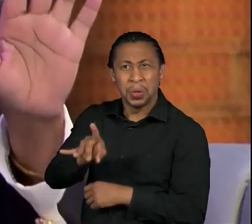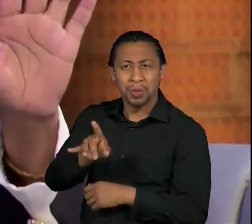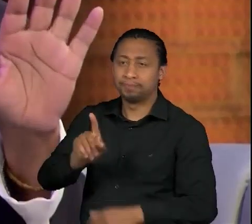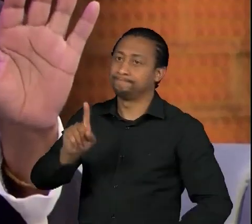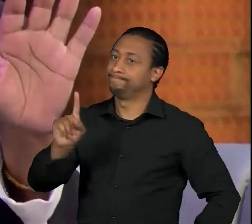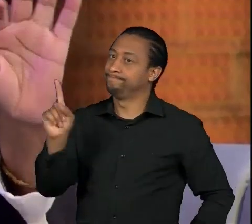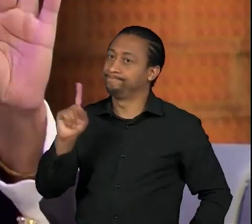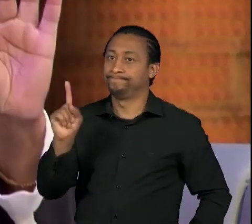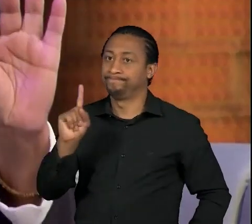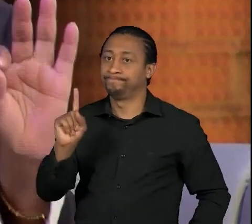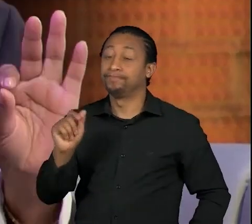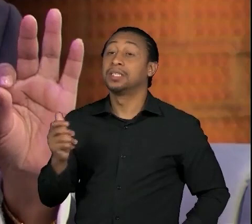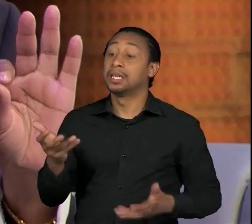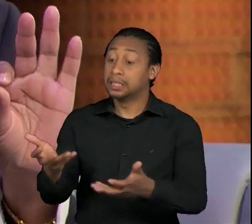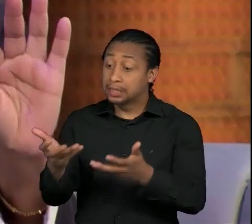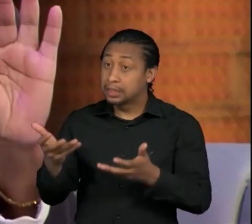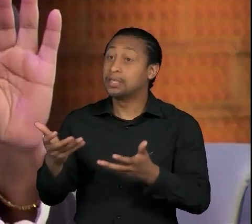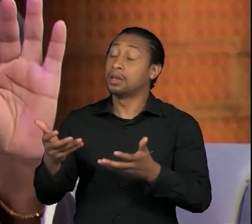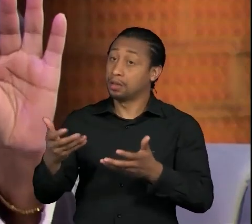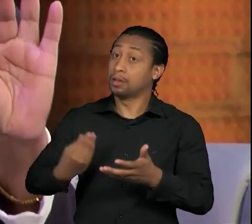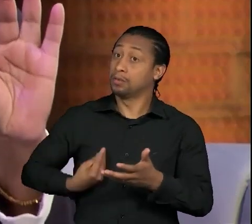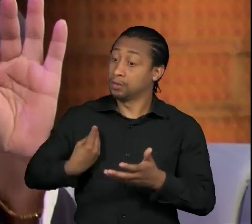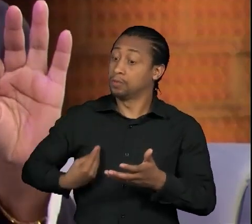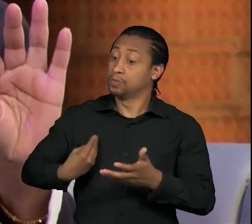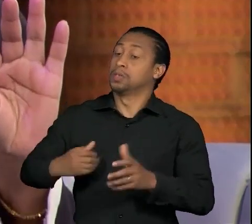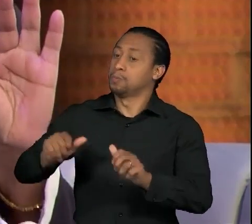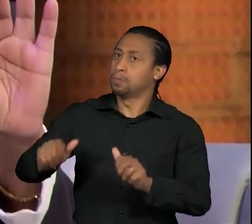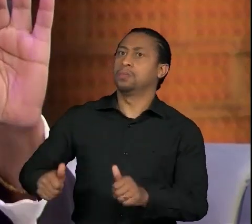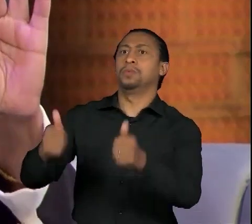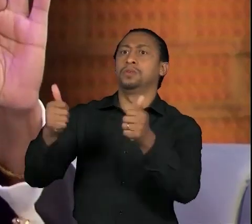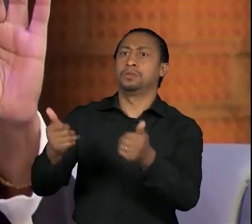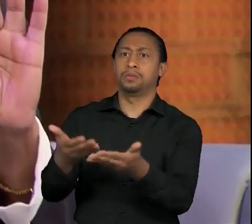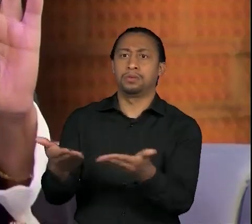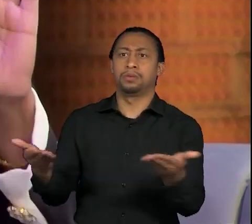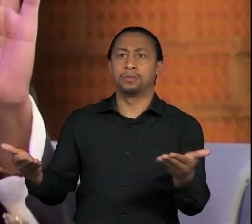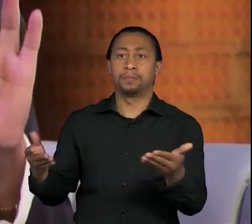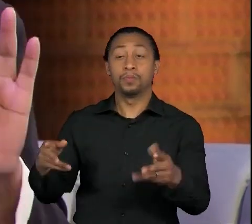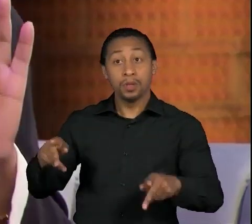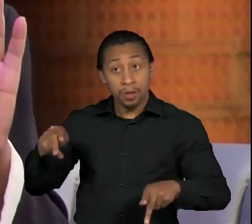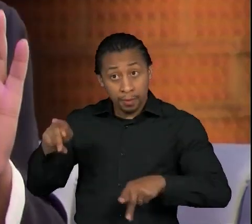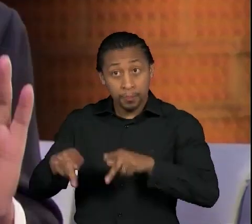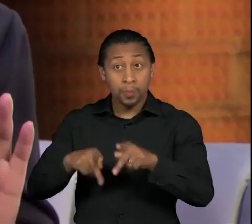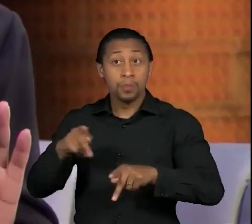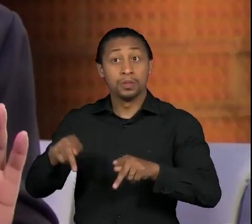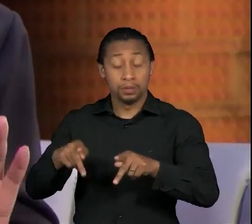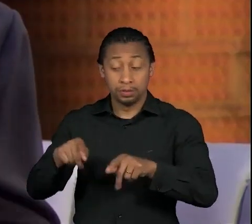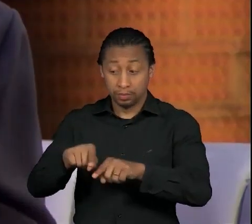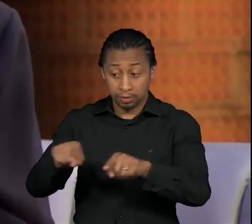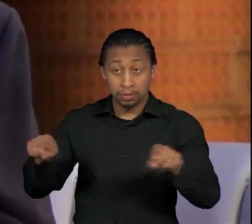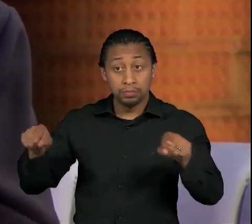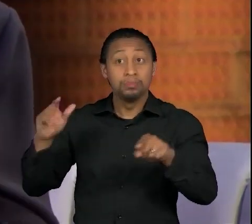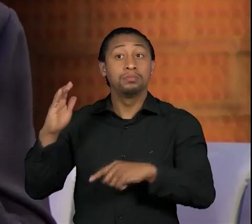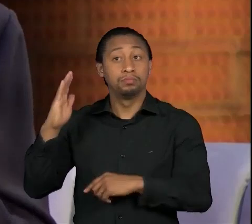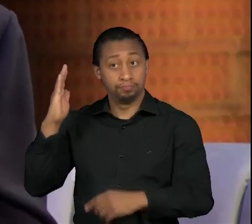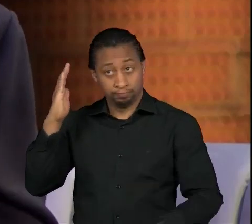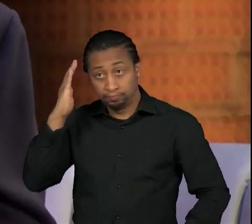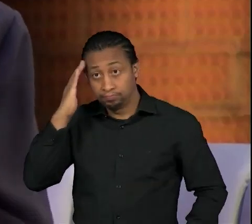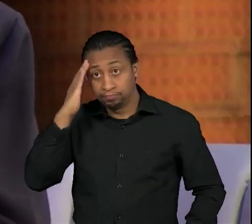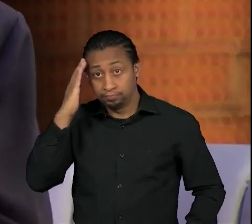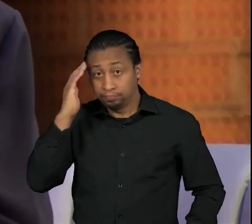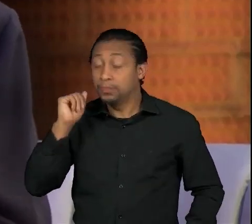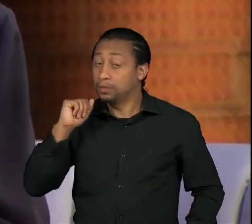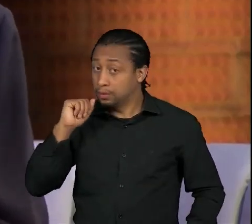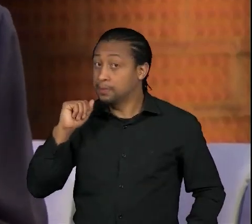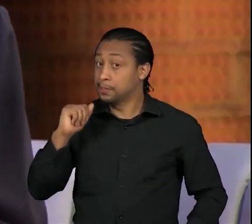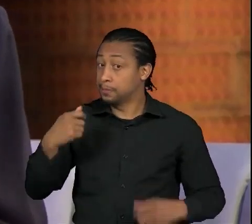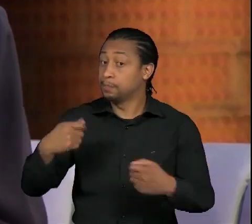mas em condições de vida. É uma população que sabe que há necessidade de se construir condições